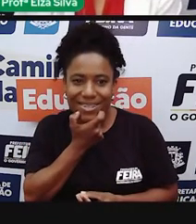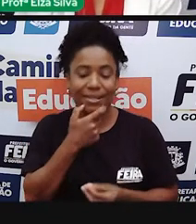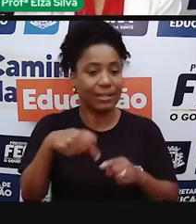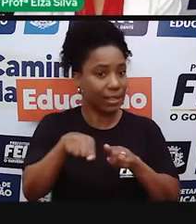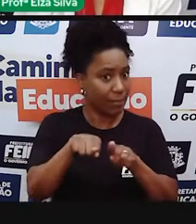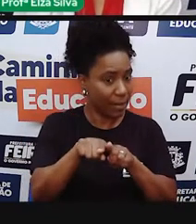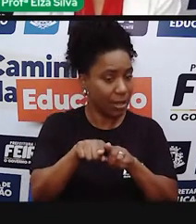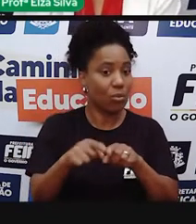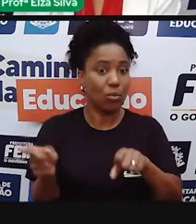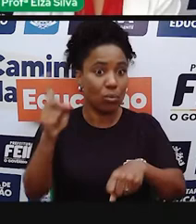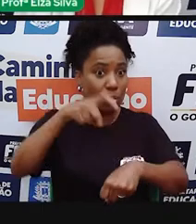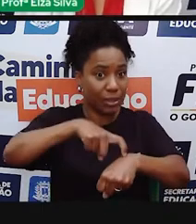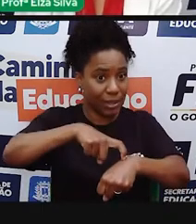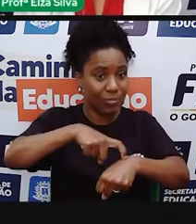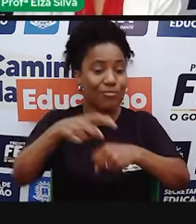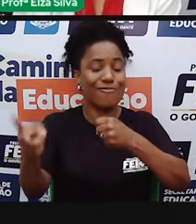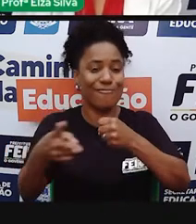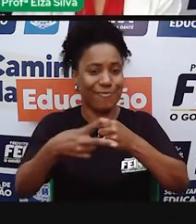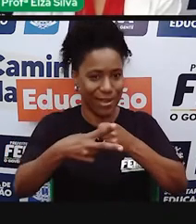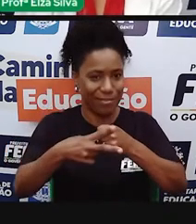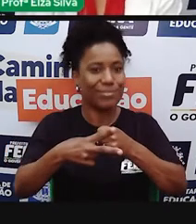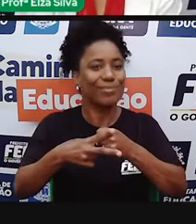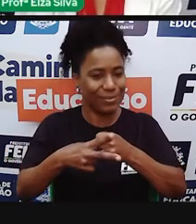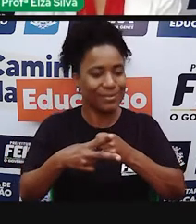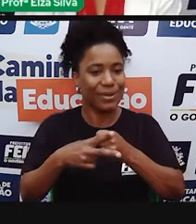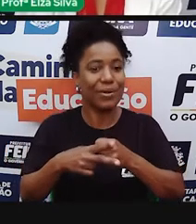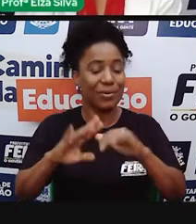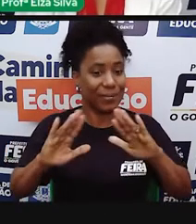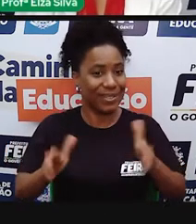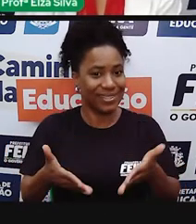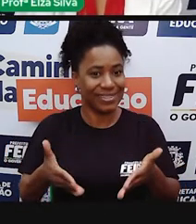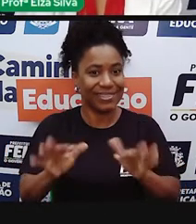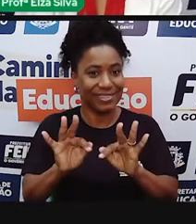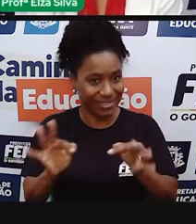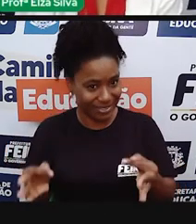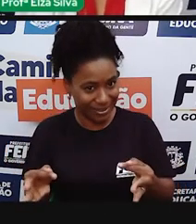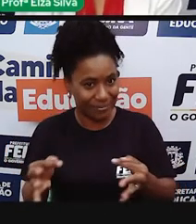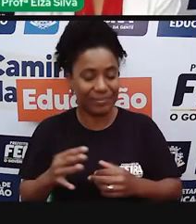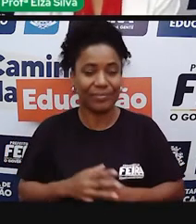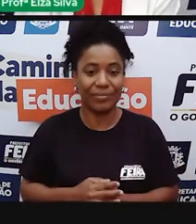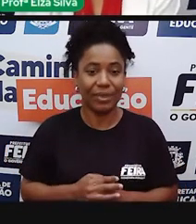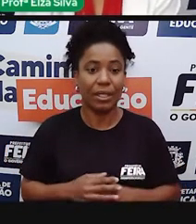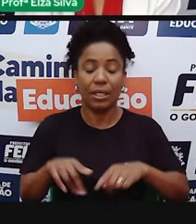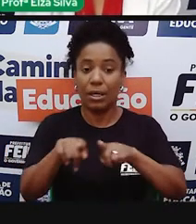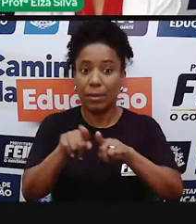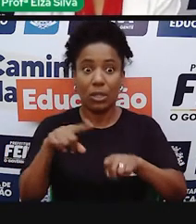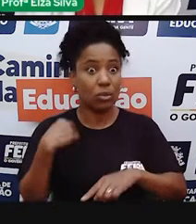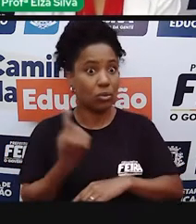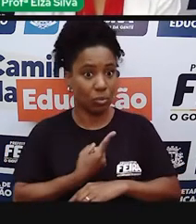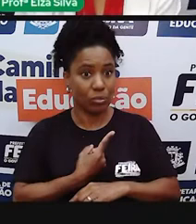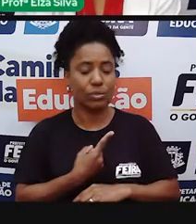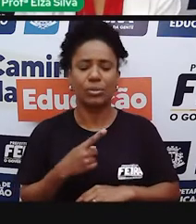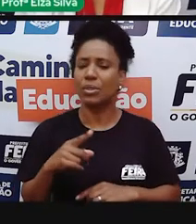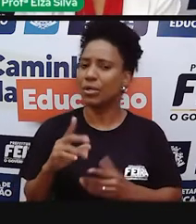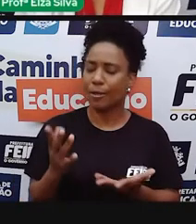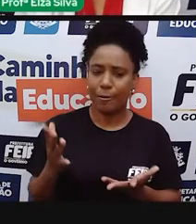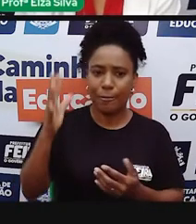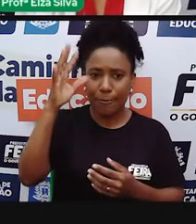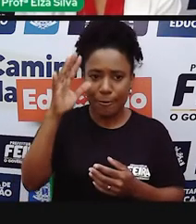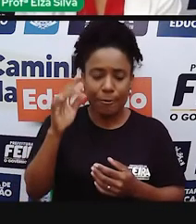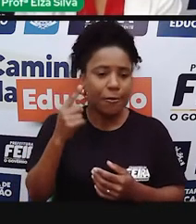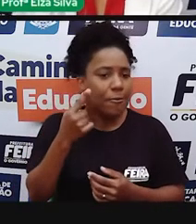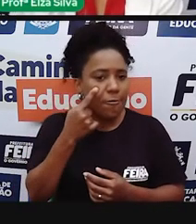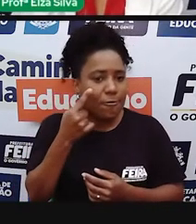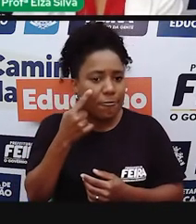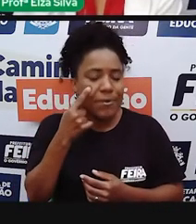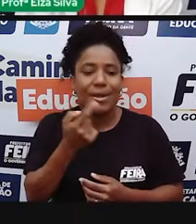simple present tense, ou seja, o presente simples. E vamos também utilizar os conhecimentos da língua